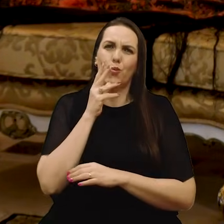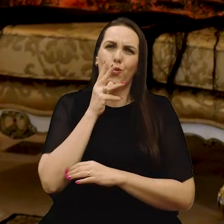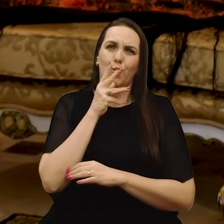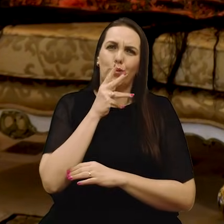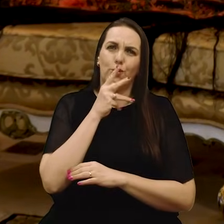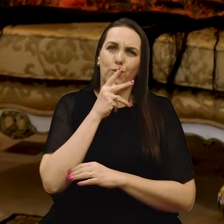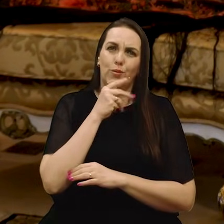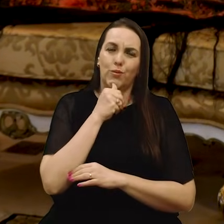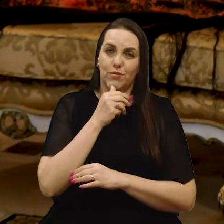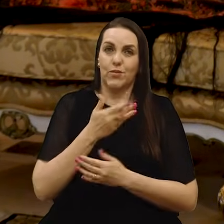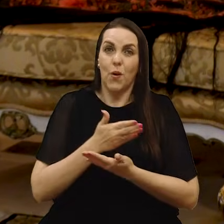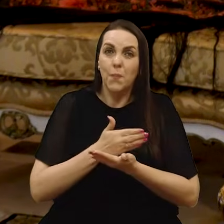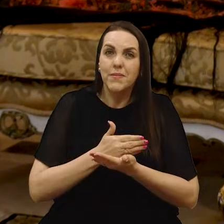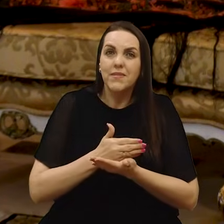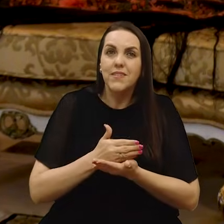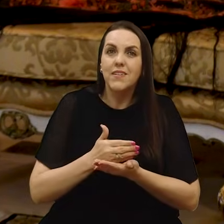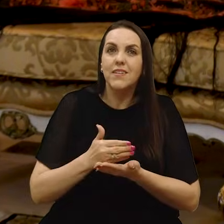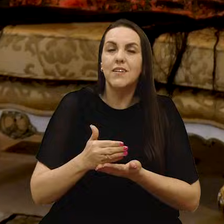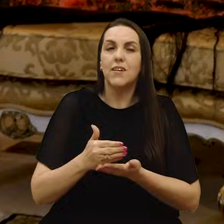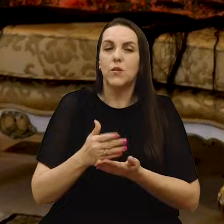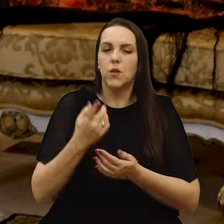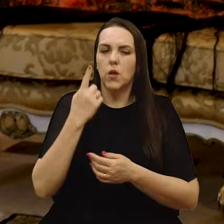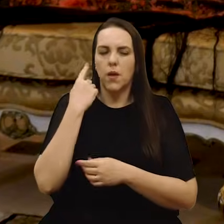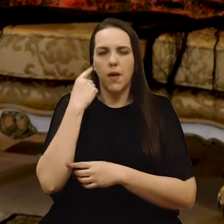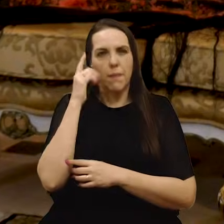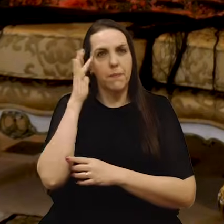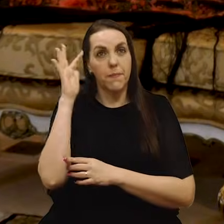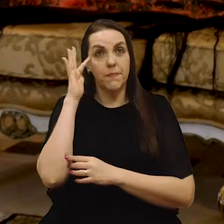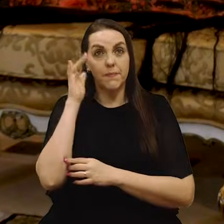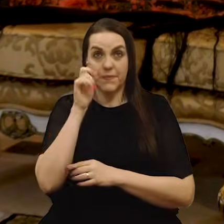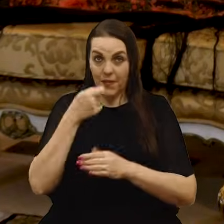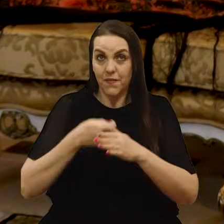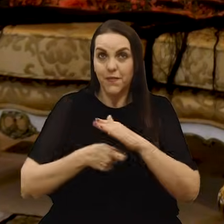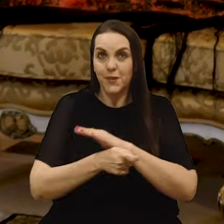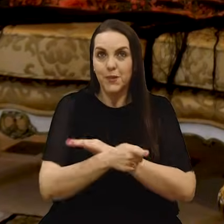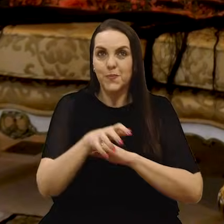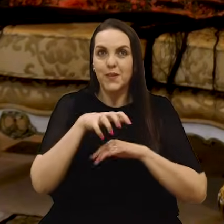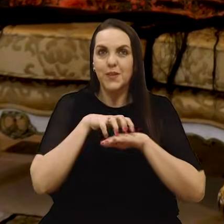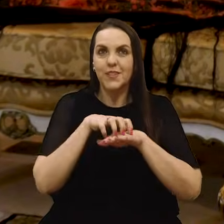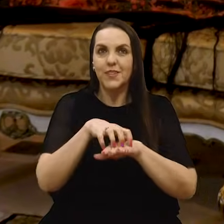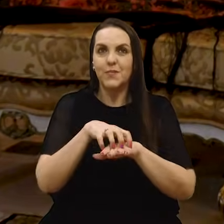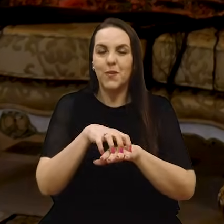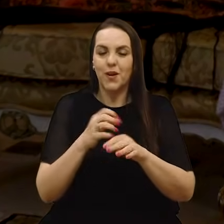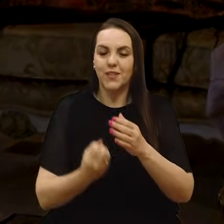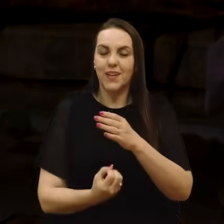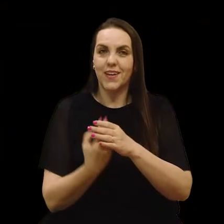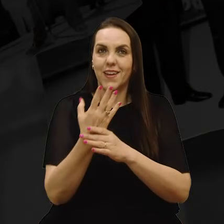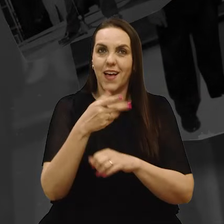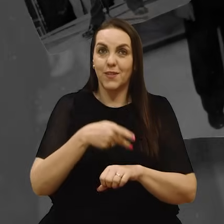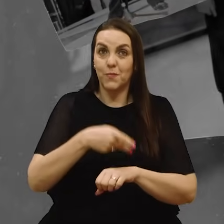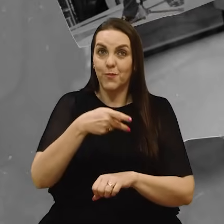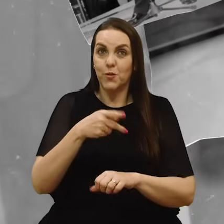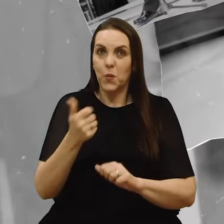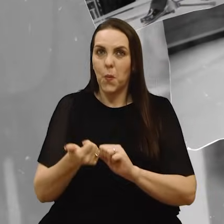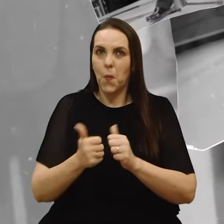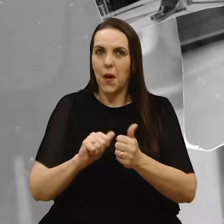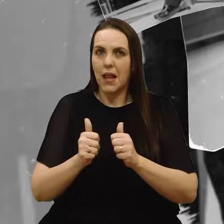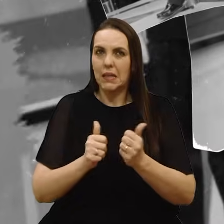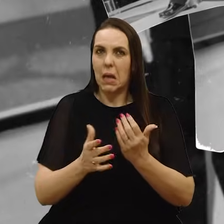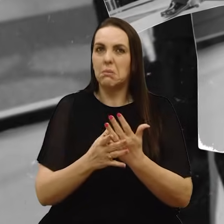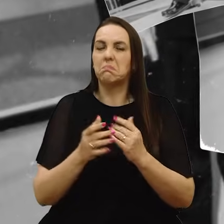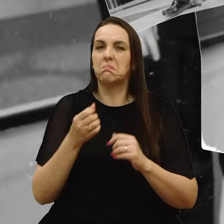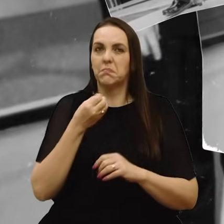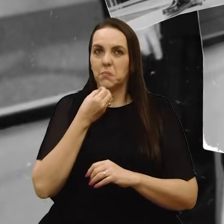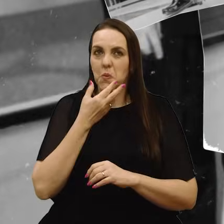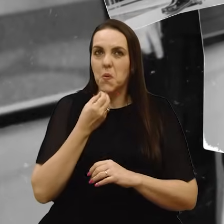não caminhando, estava engatinhando. E nós achamos que se investíssemos no transporte, criássemos produtos